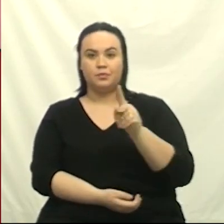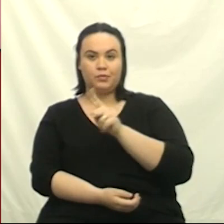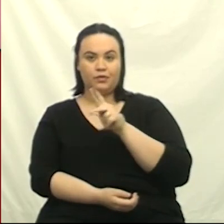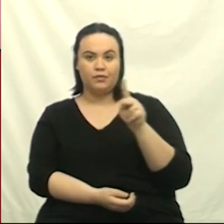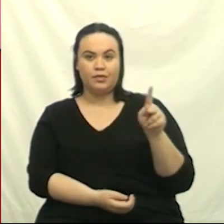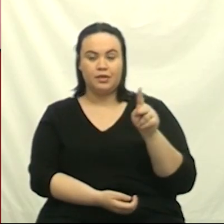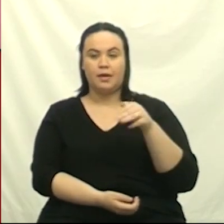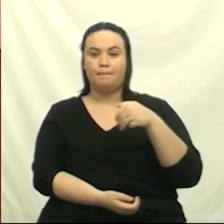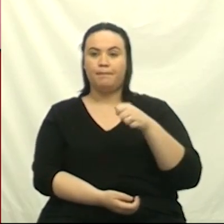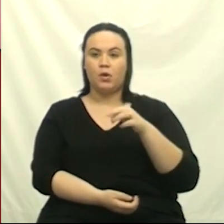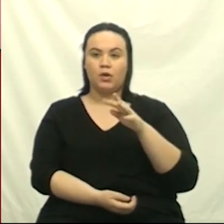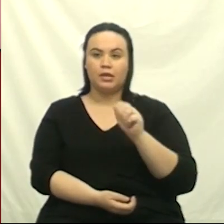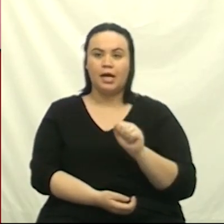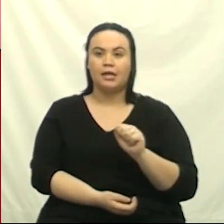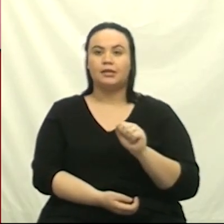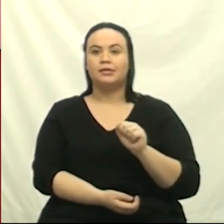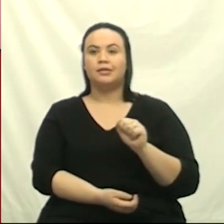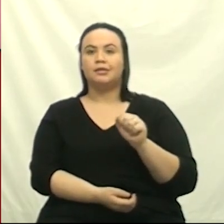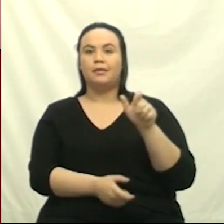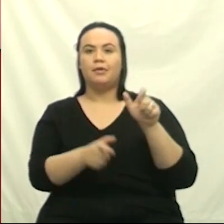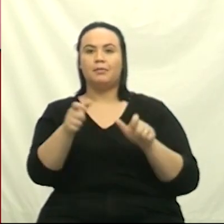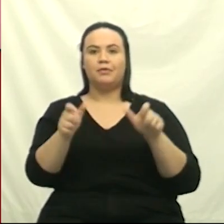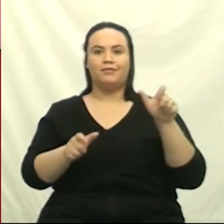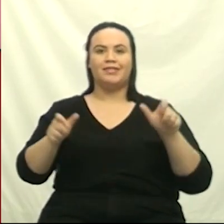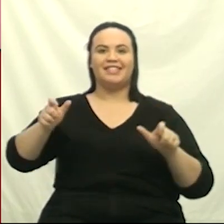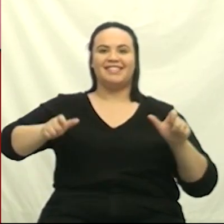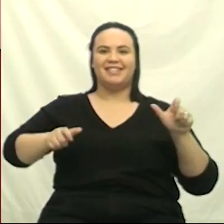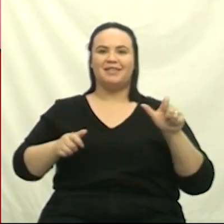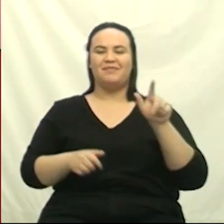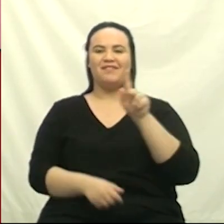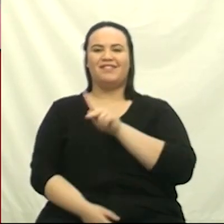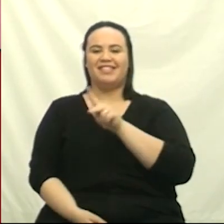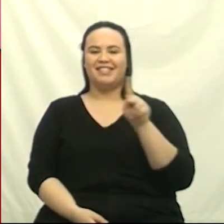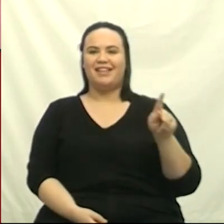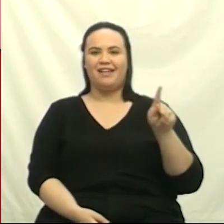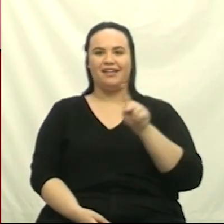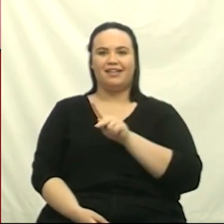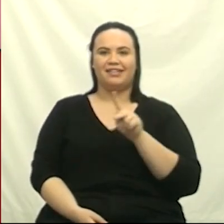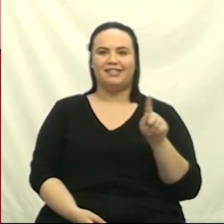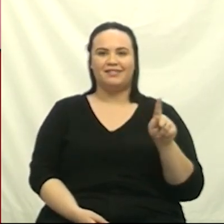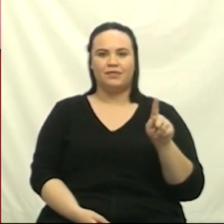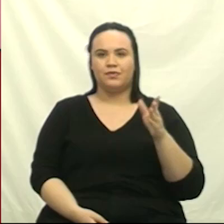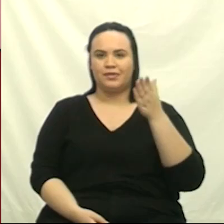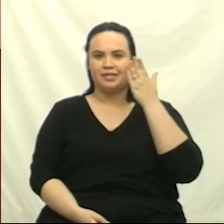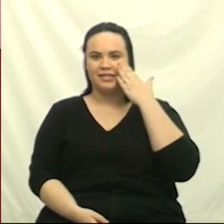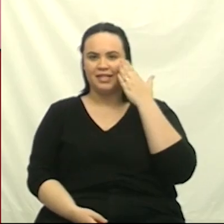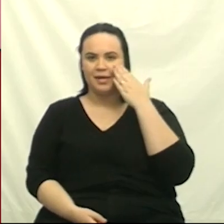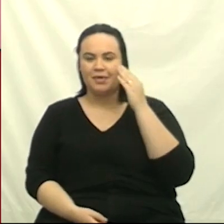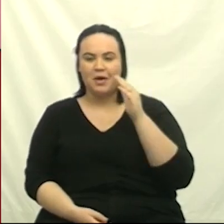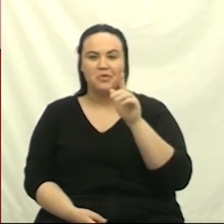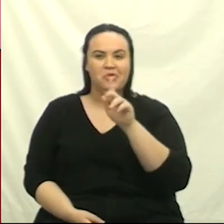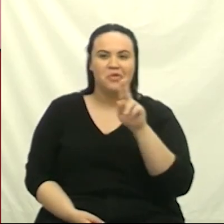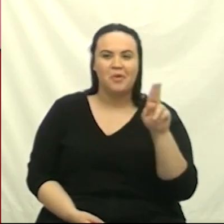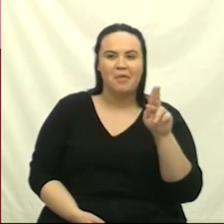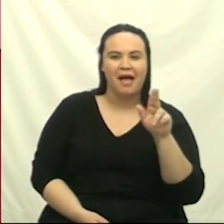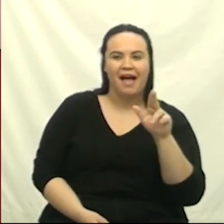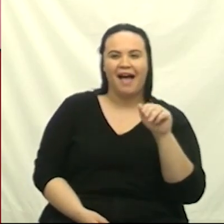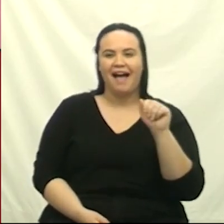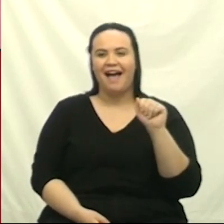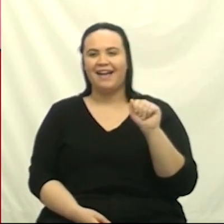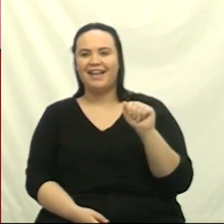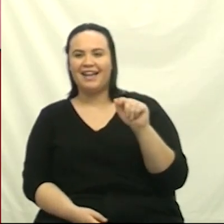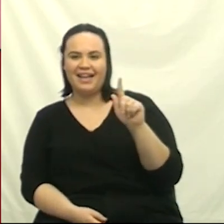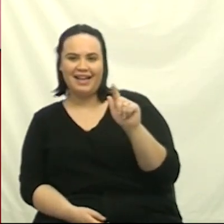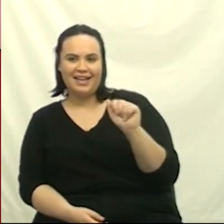Mota Isis Garça Guilherme Cardoso Cruz se vocês não sabiam o apelido dele é Garça o